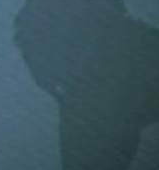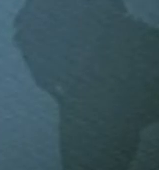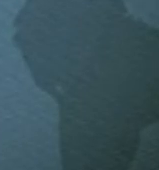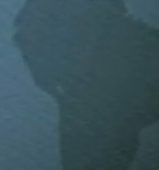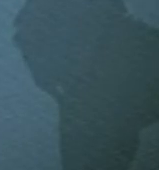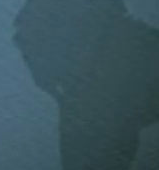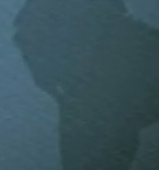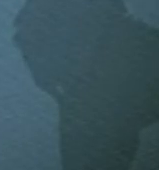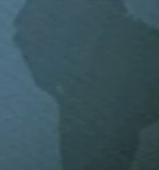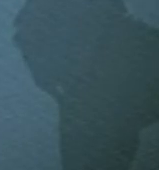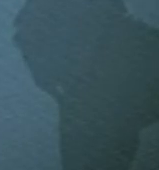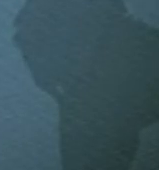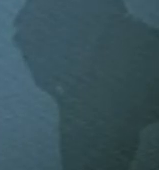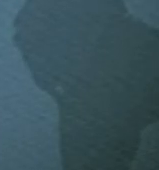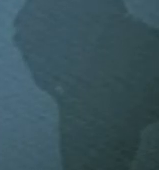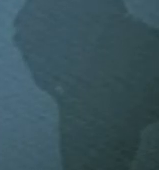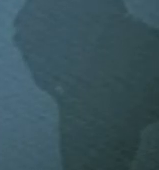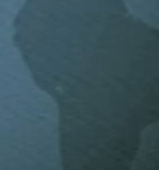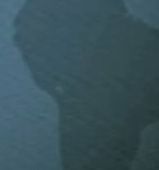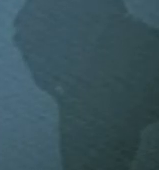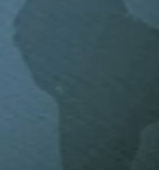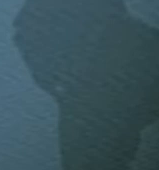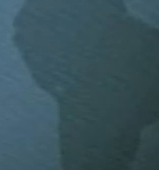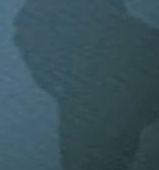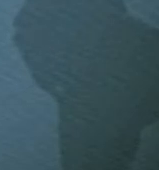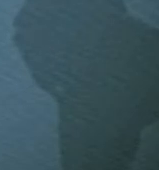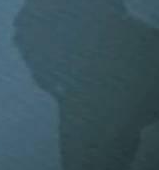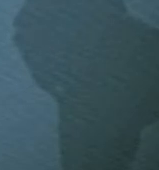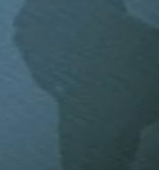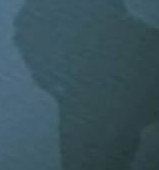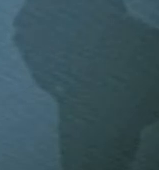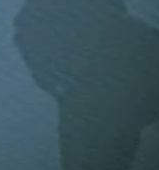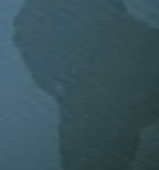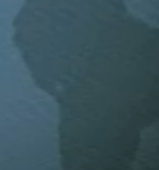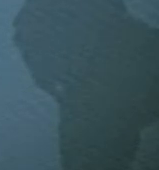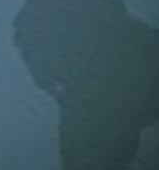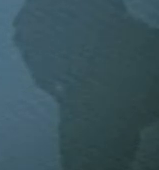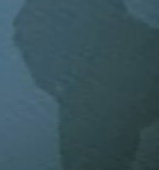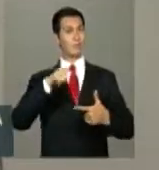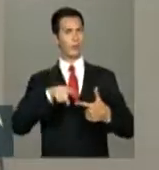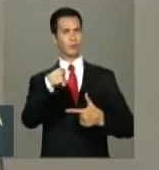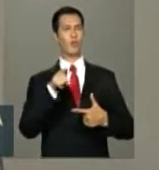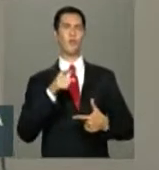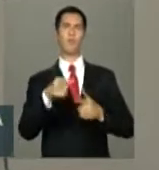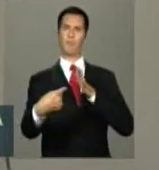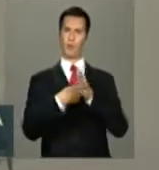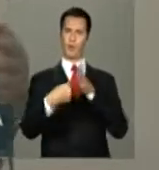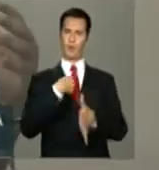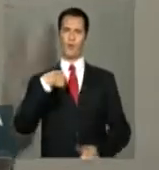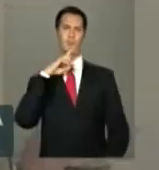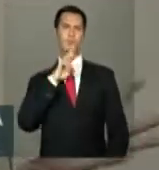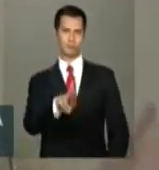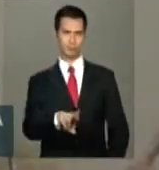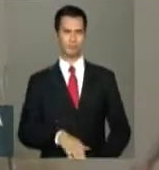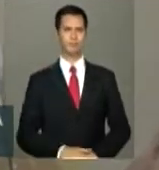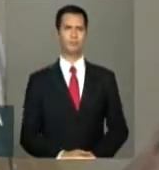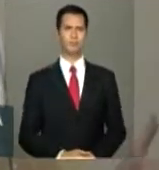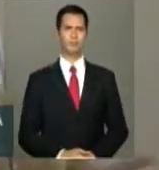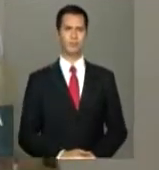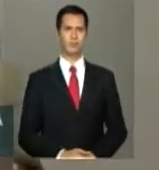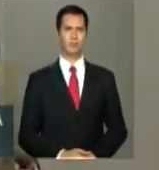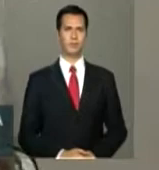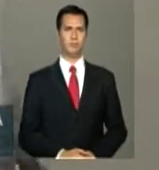de cúpula do G20, grupo das maiores economias do mundo. Veja como foi. Não, eu acho que assim, muito